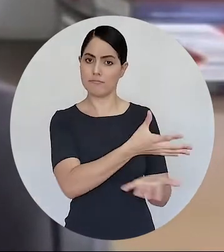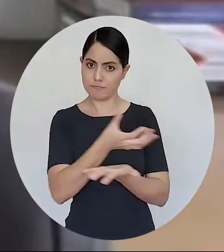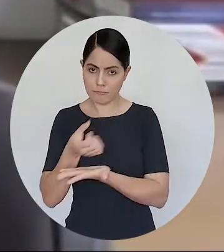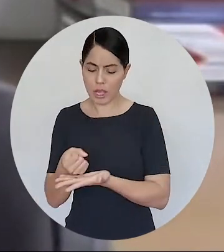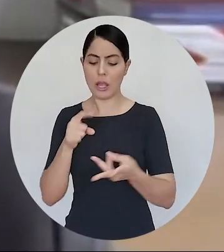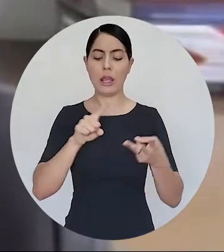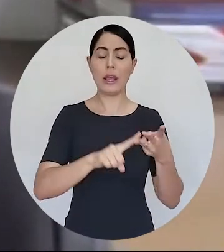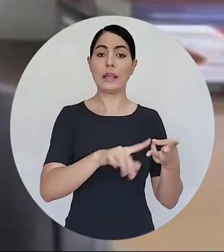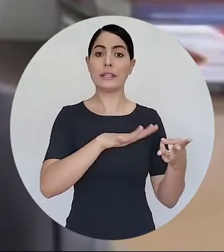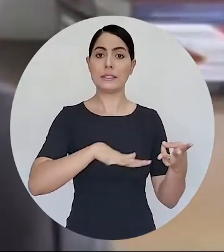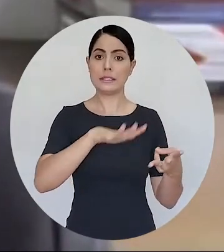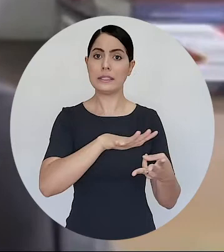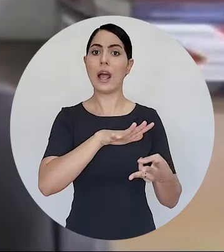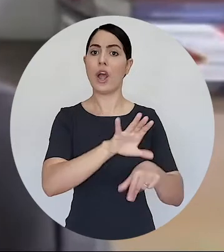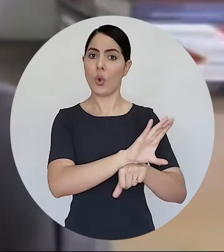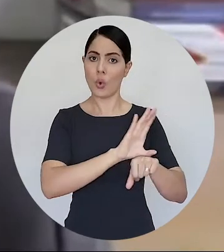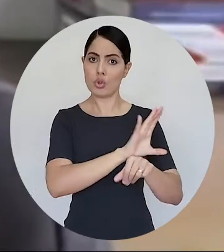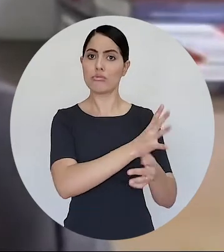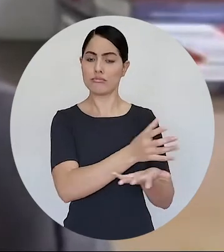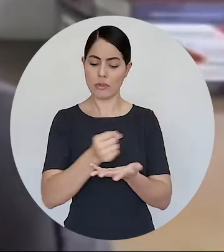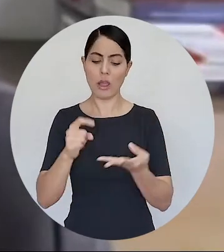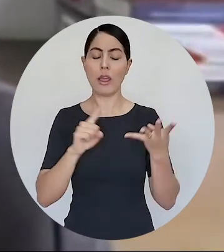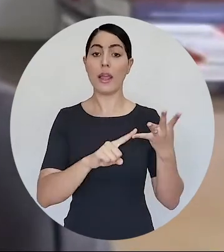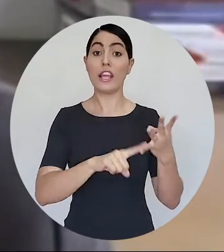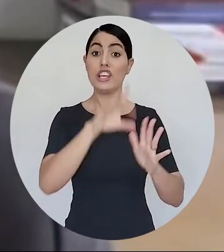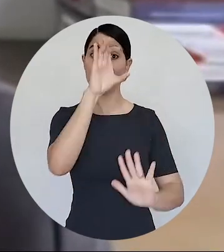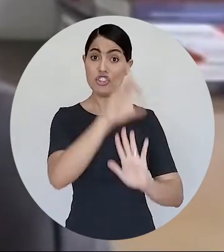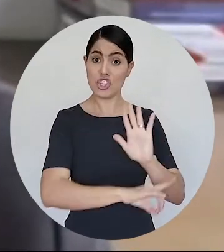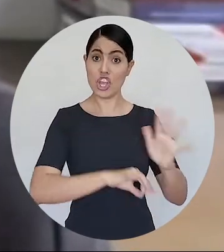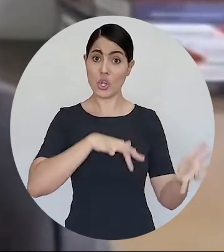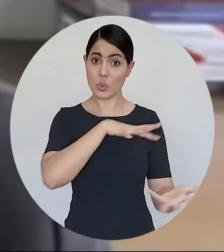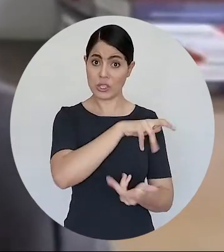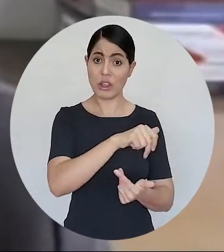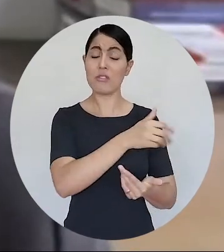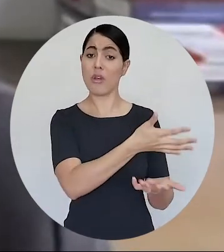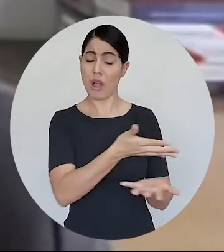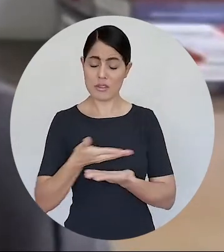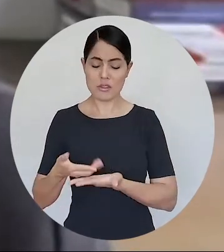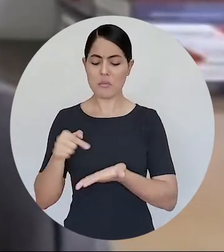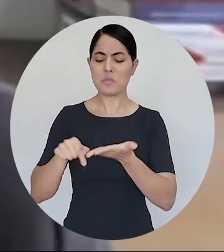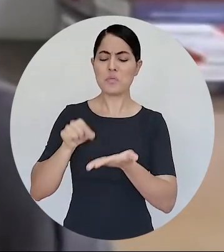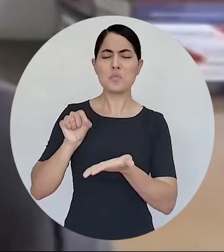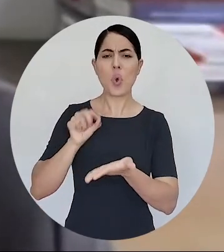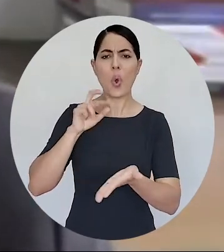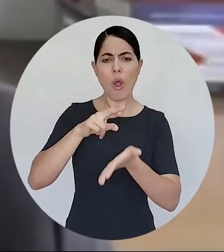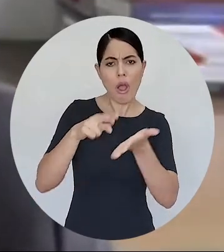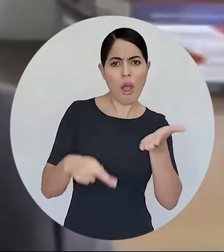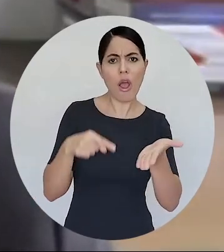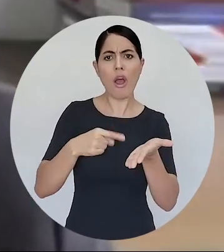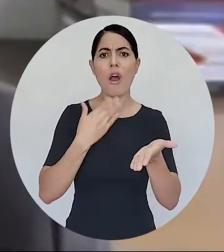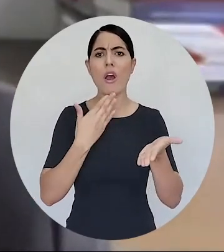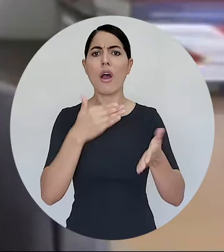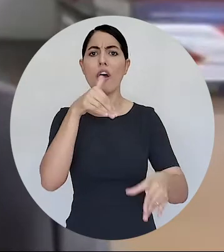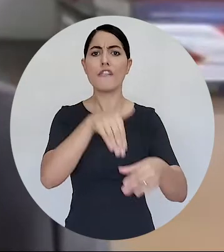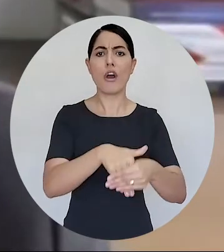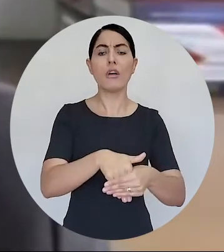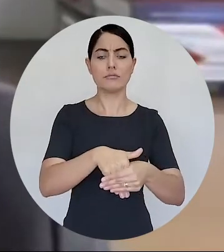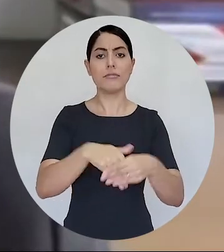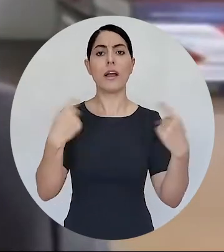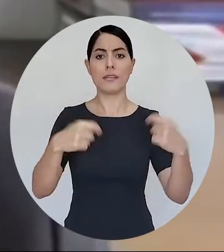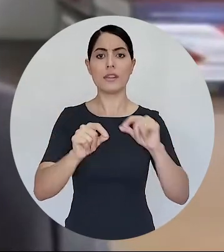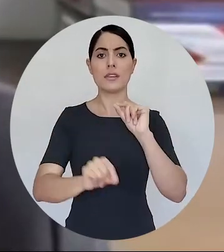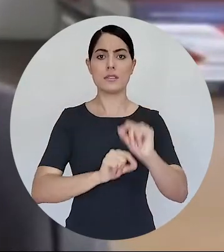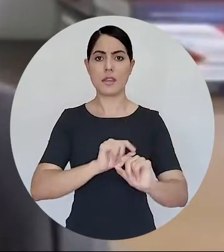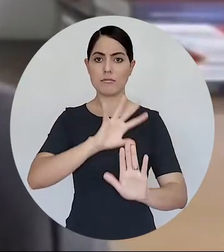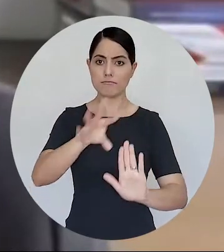Comissão Nacional de Estudos Constitucionais e da Comissão Especial de Direito Internacional, voto no sentido de acolher a